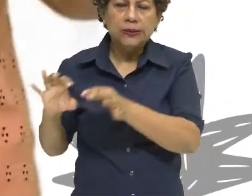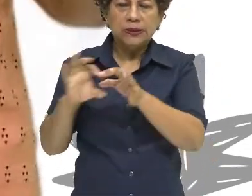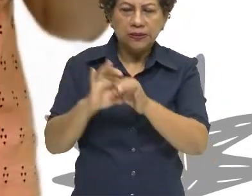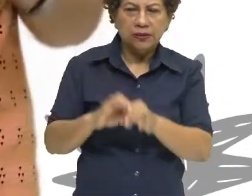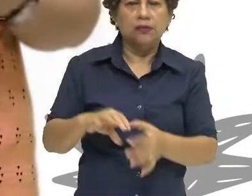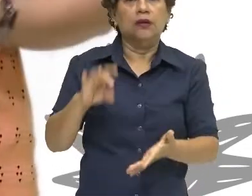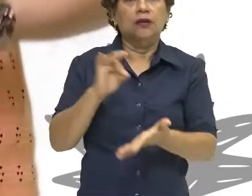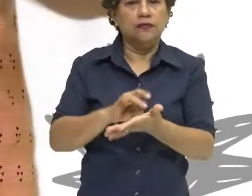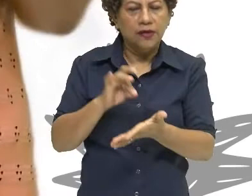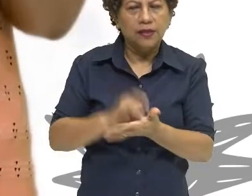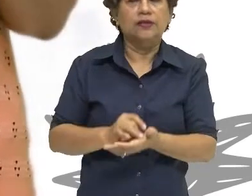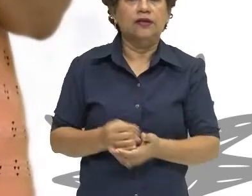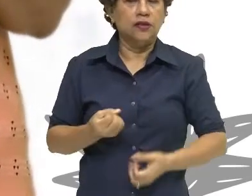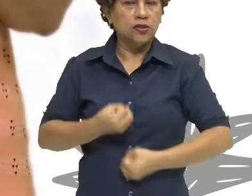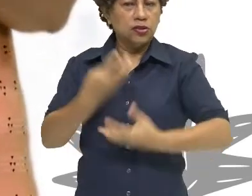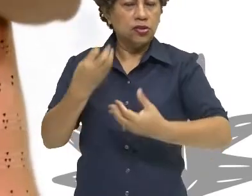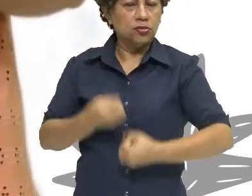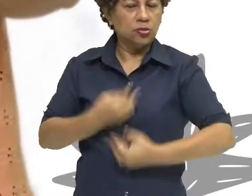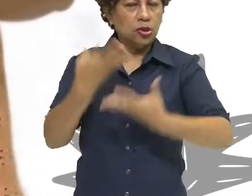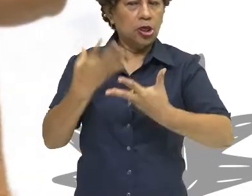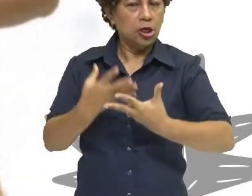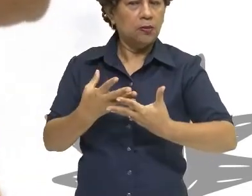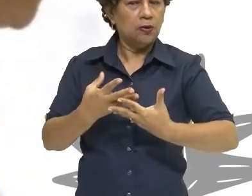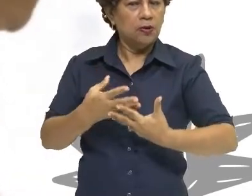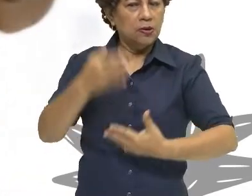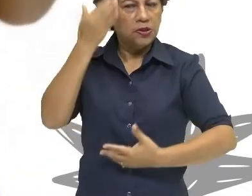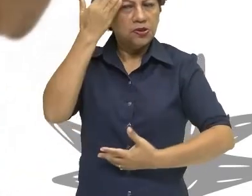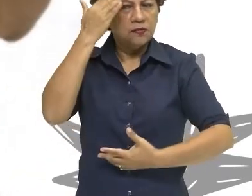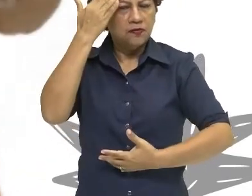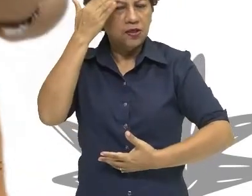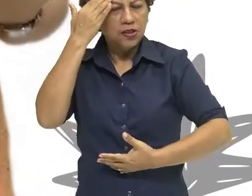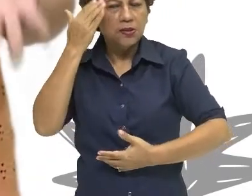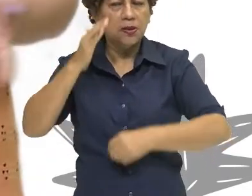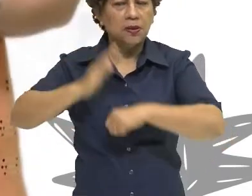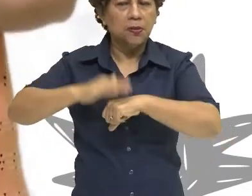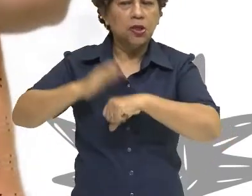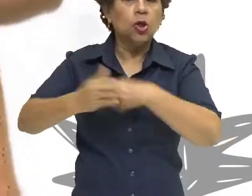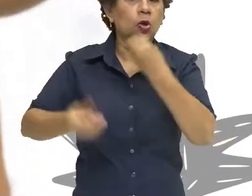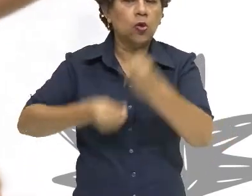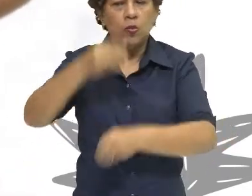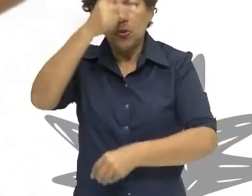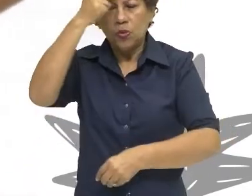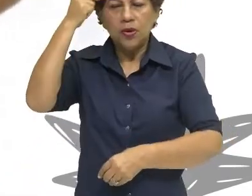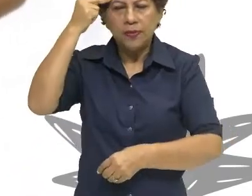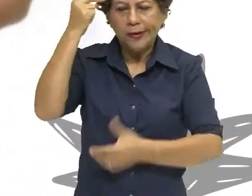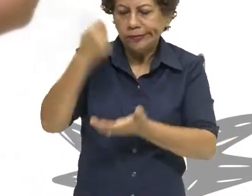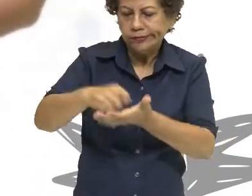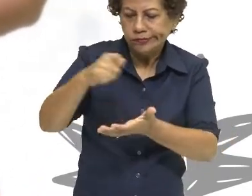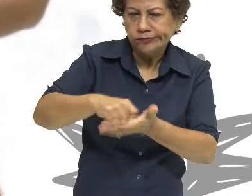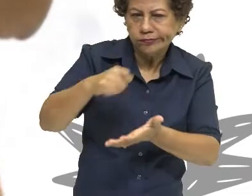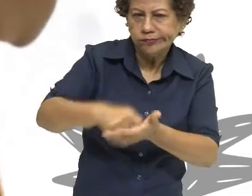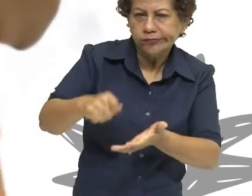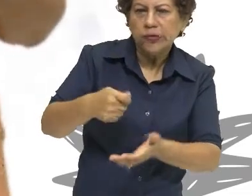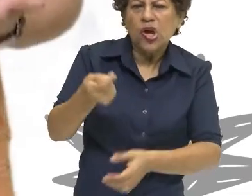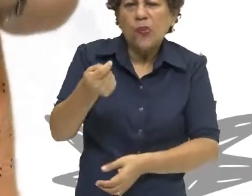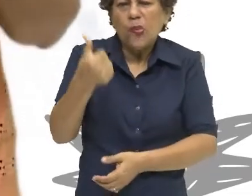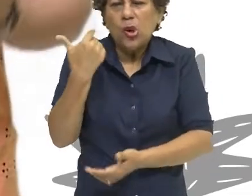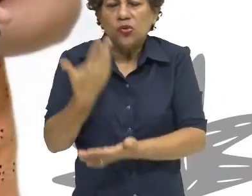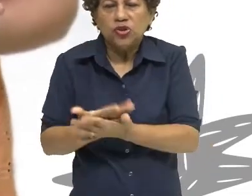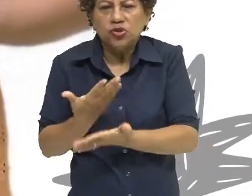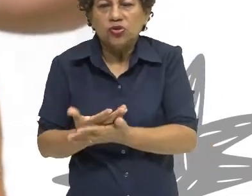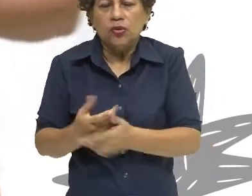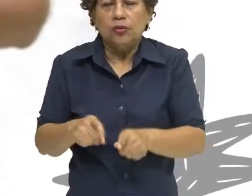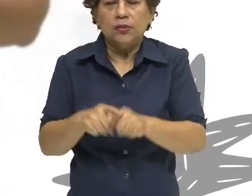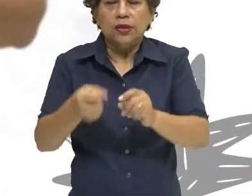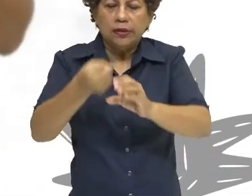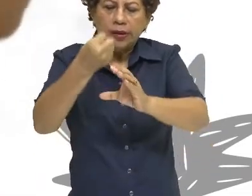isso o seu poema vai trazer para nós esse jeito de escrever de uma pessoa que pouco estudou, porém, a